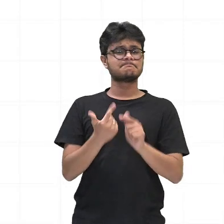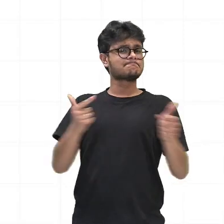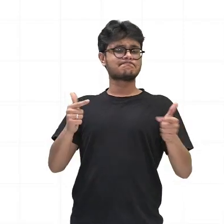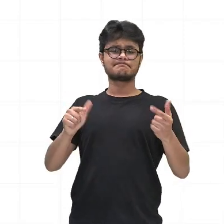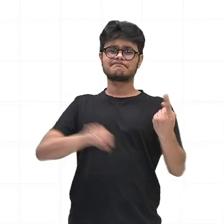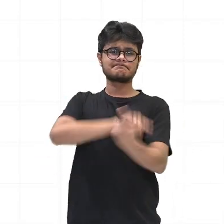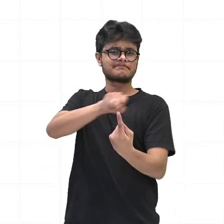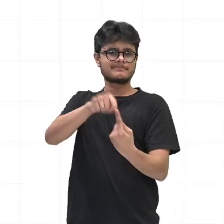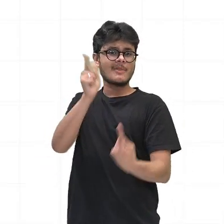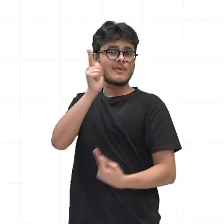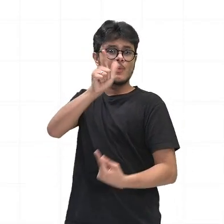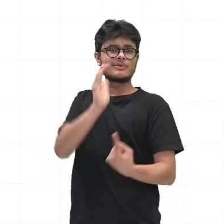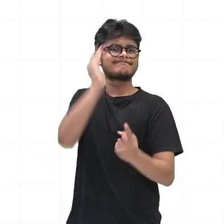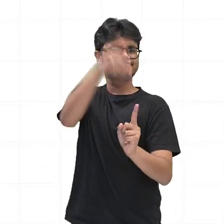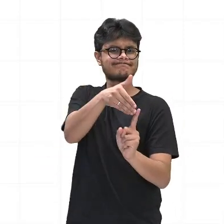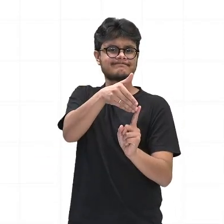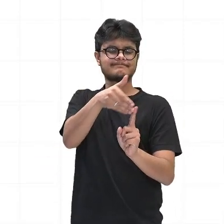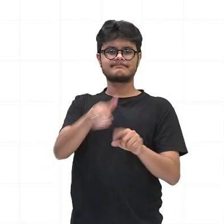consegue prever.